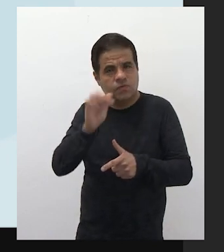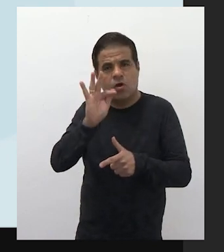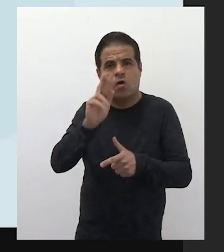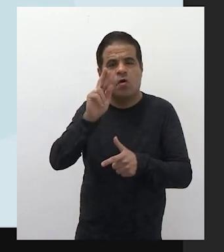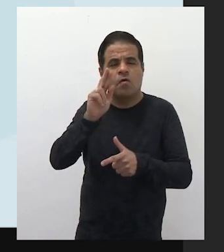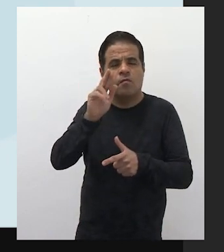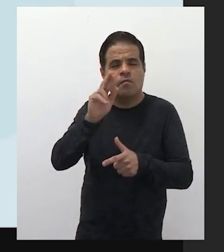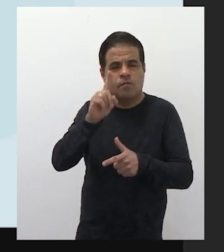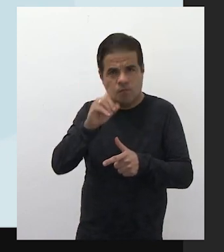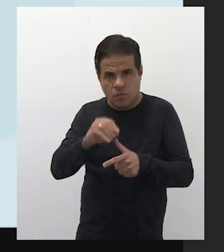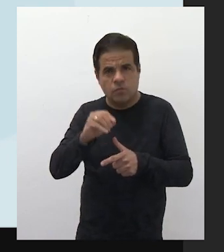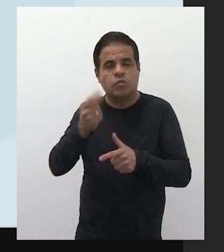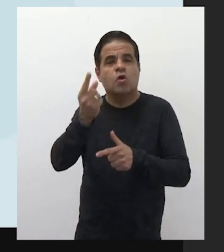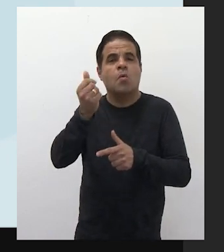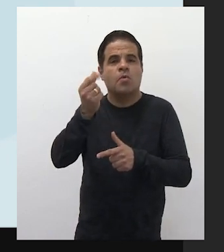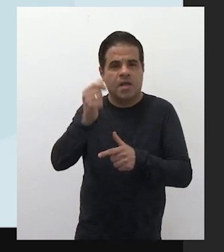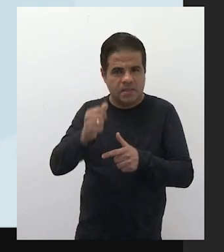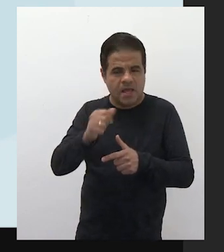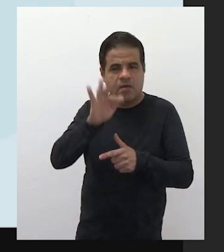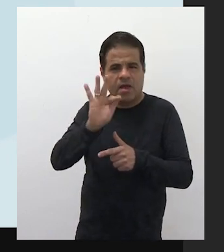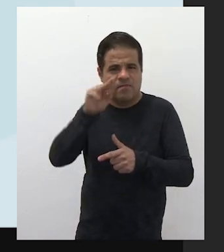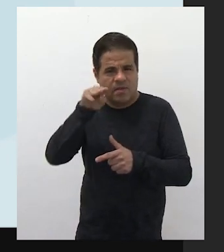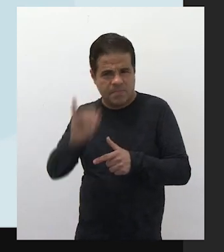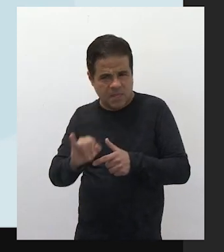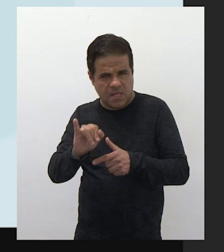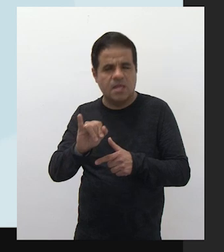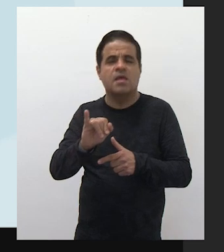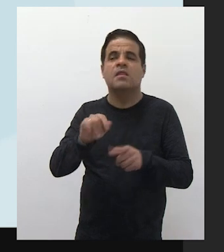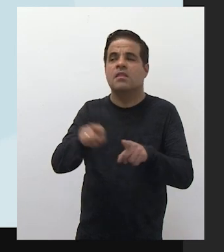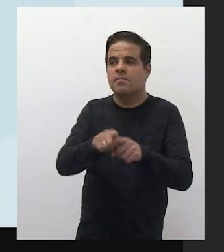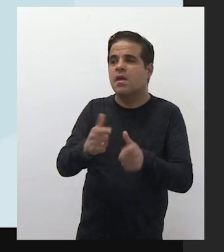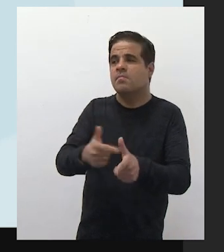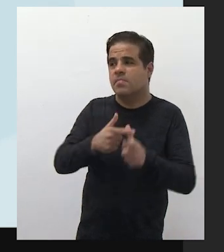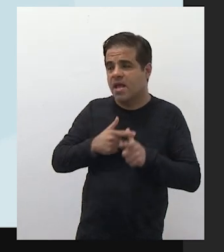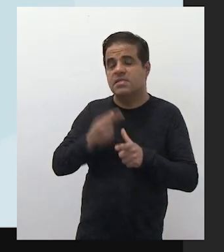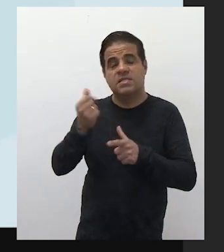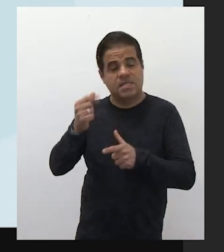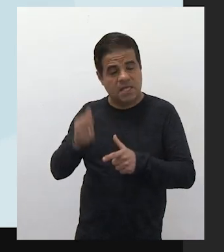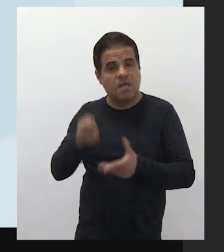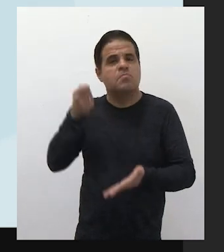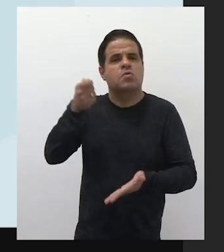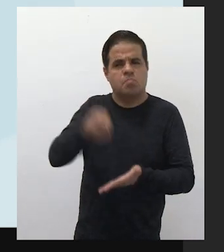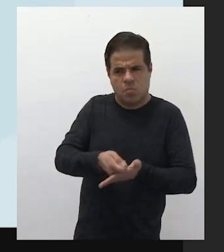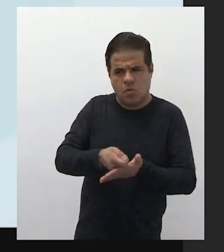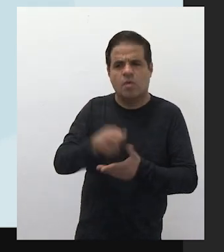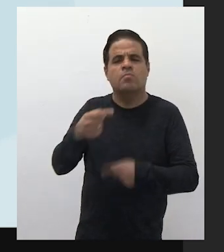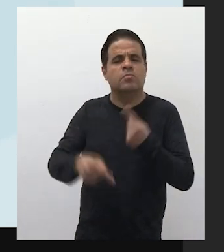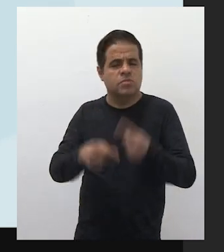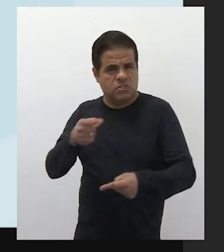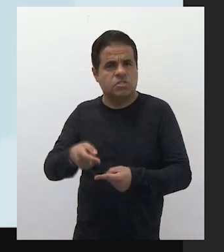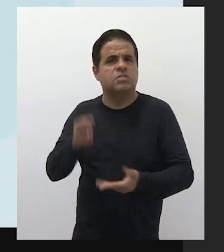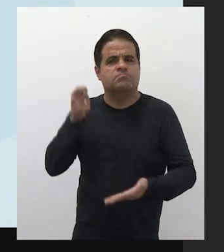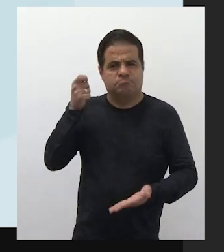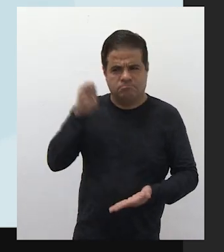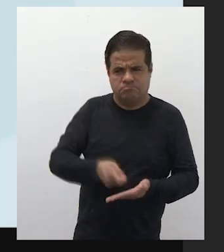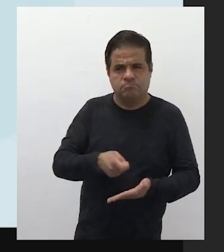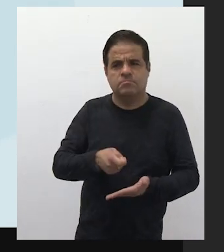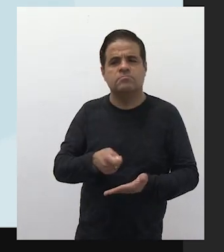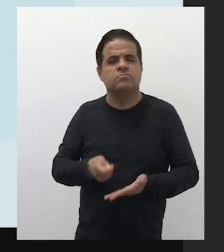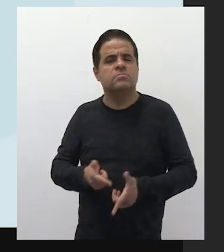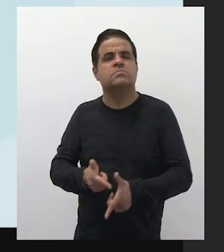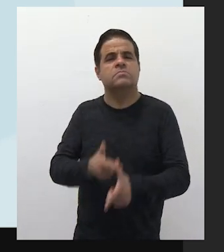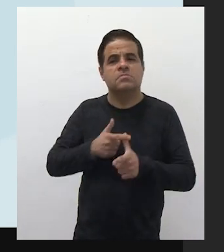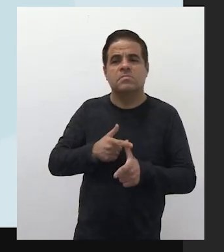velho conhecido de todos nós, o FMI, também empresta dinheiro, mas impõe políticas de austeridade, ou